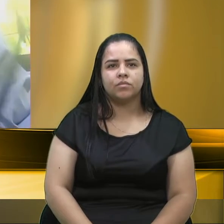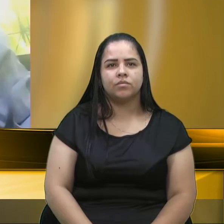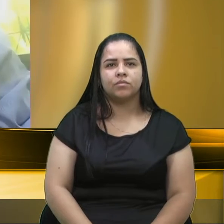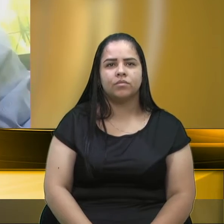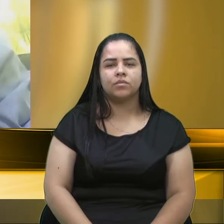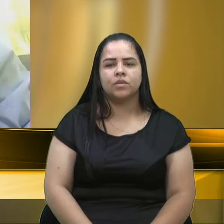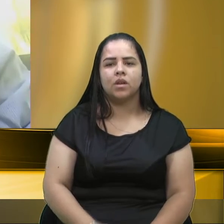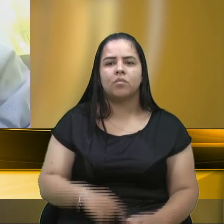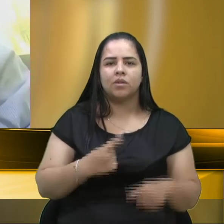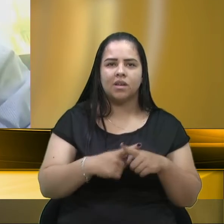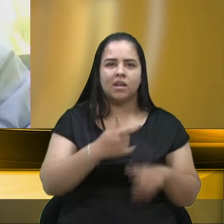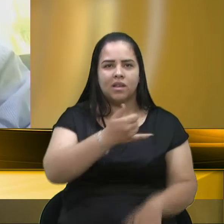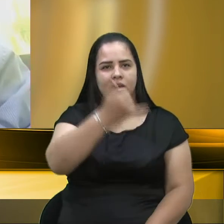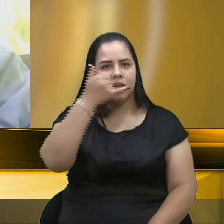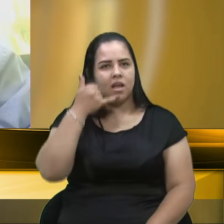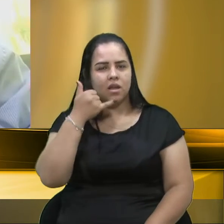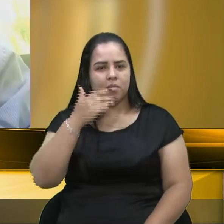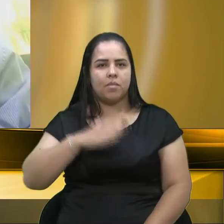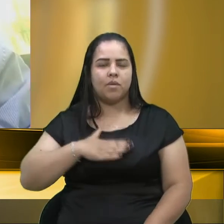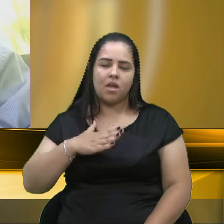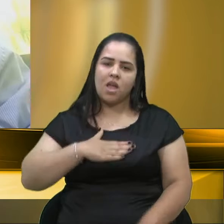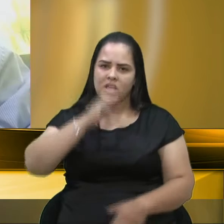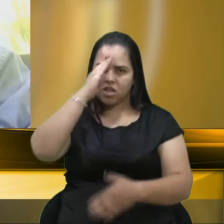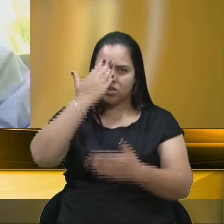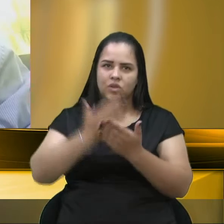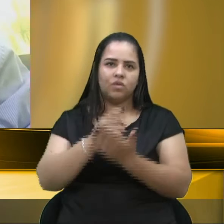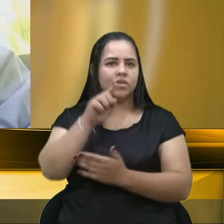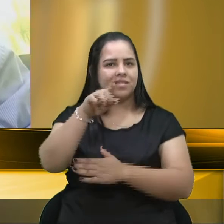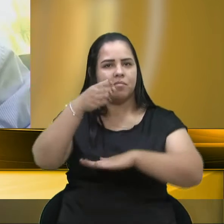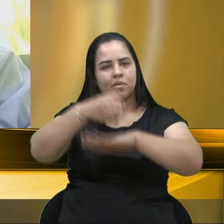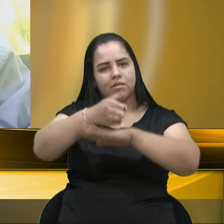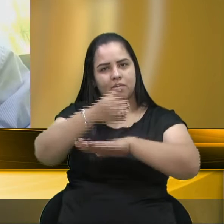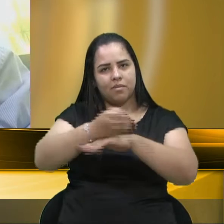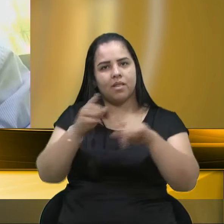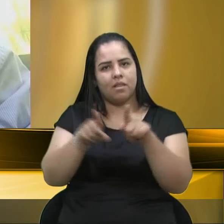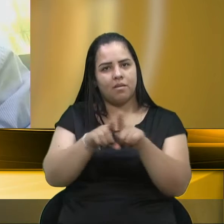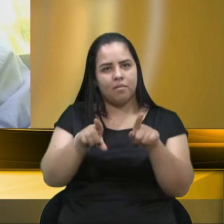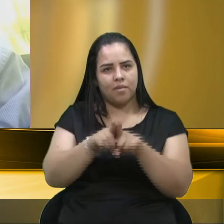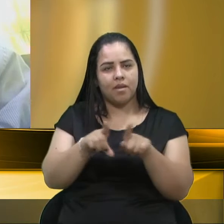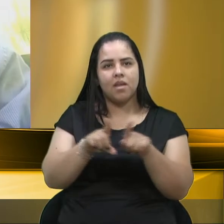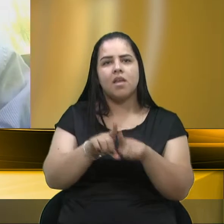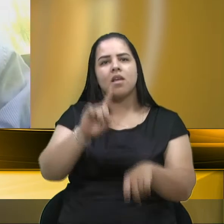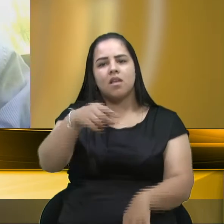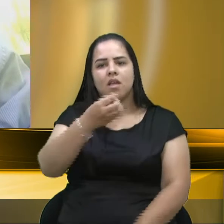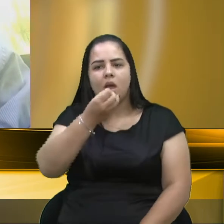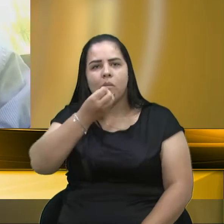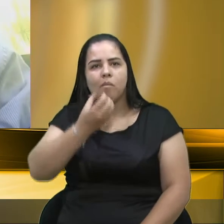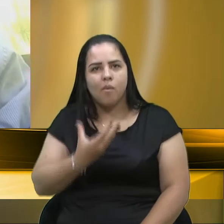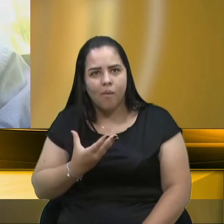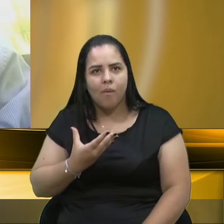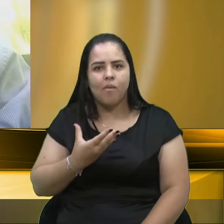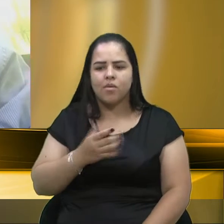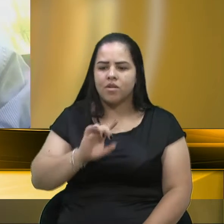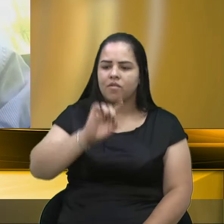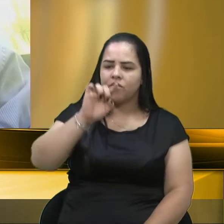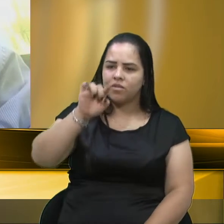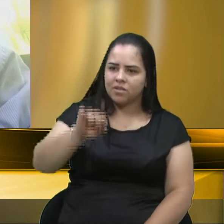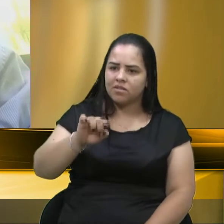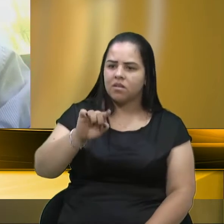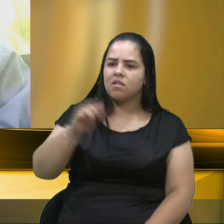me ligaram, provavelmente você vai estar também lá presente, mas que bom que tu traz esse